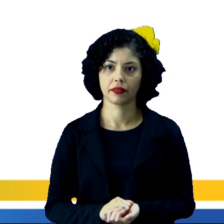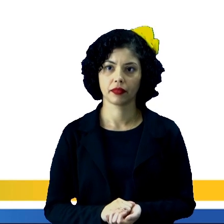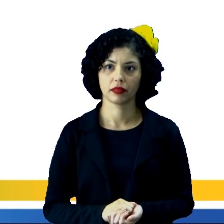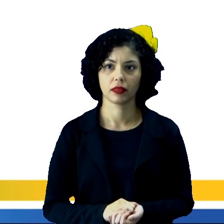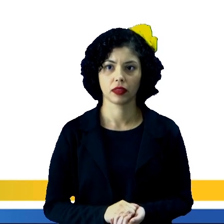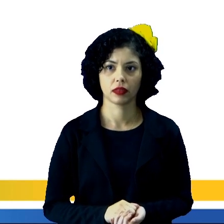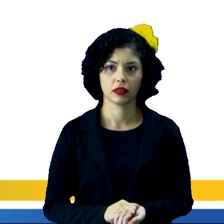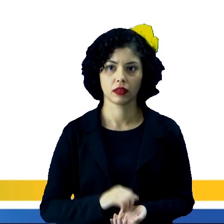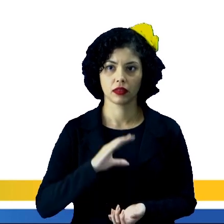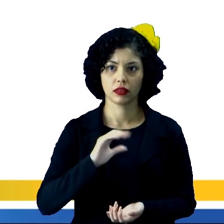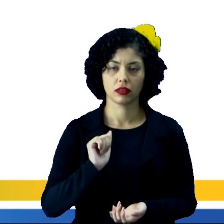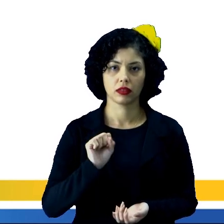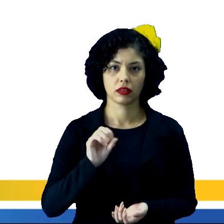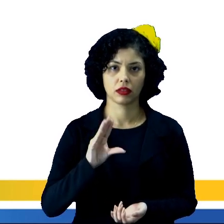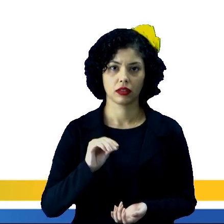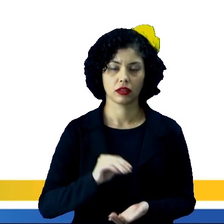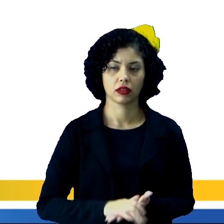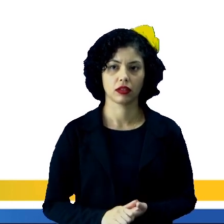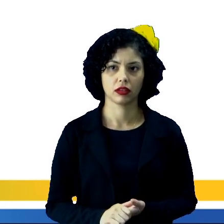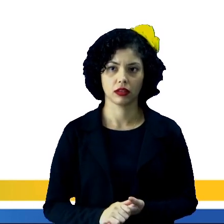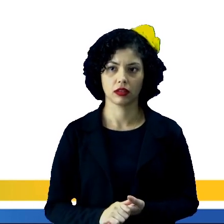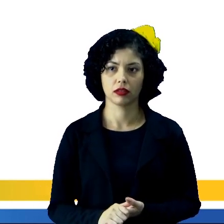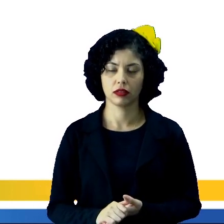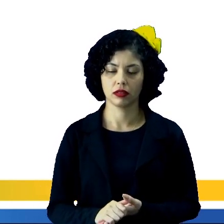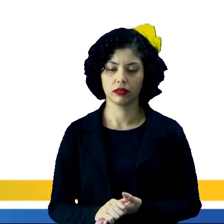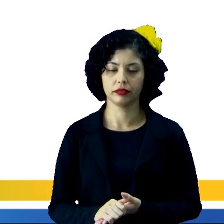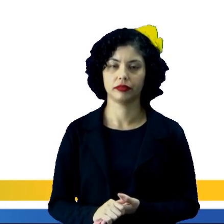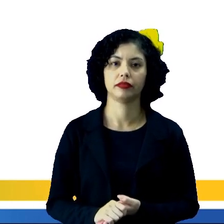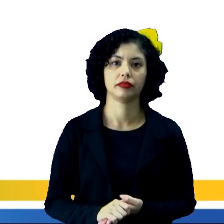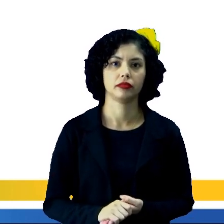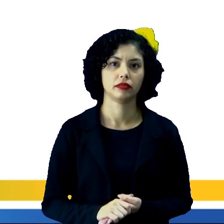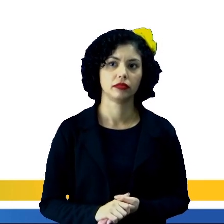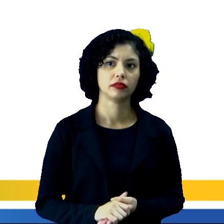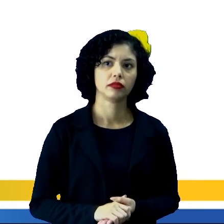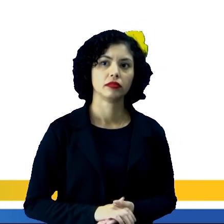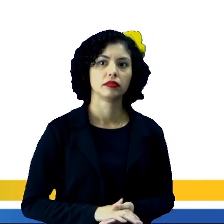se, e in case, que significa caso.